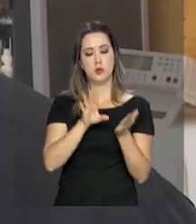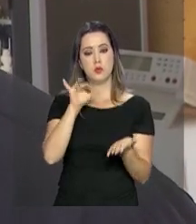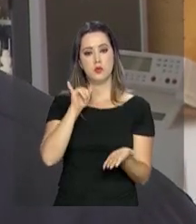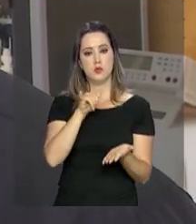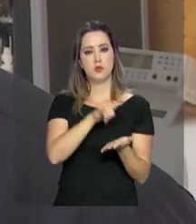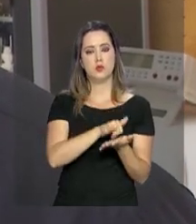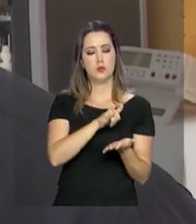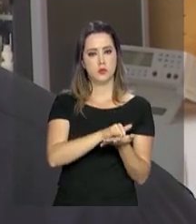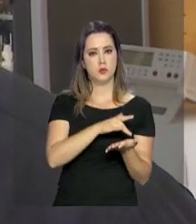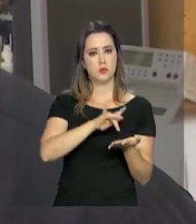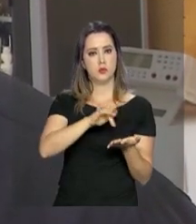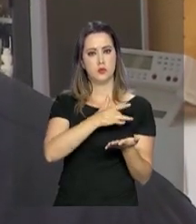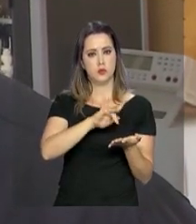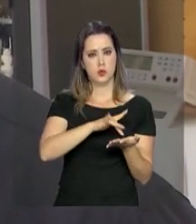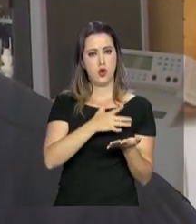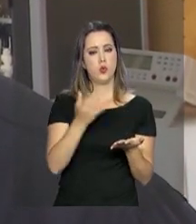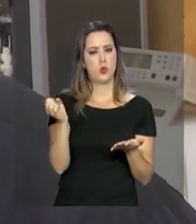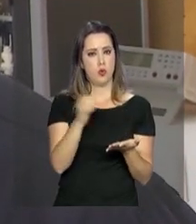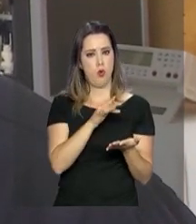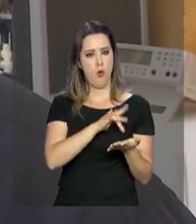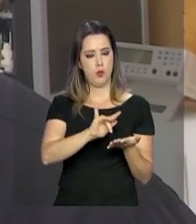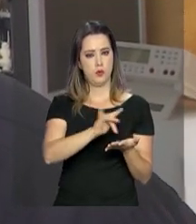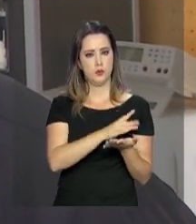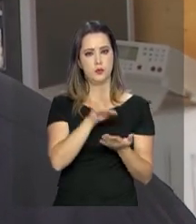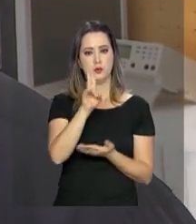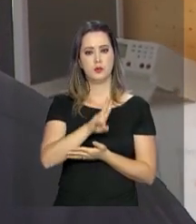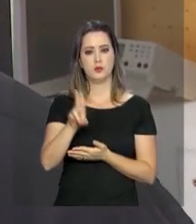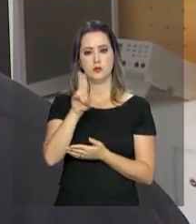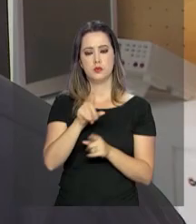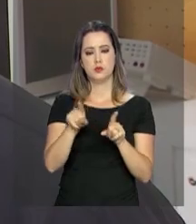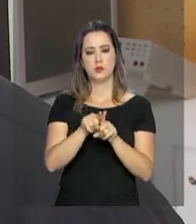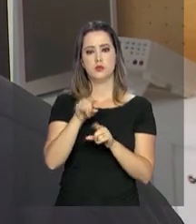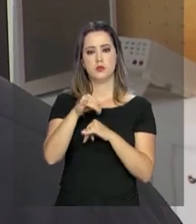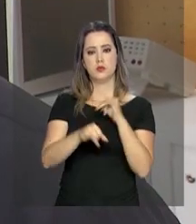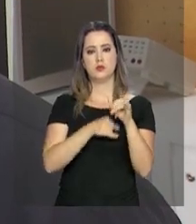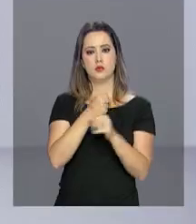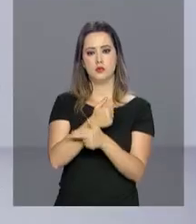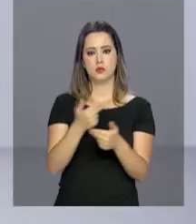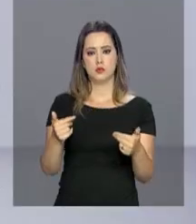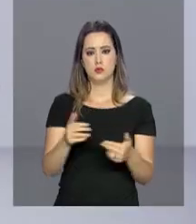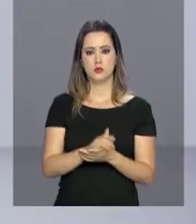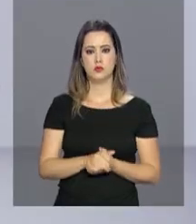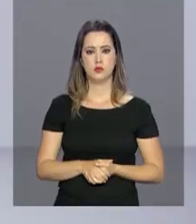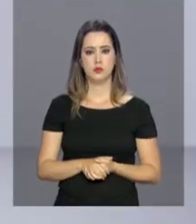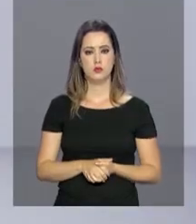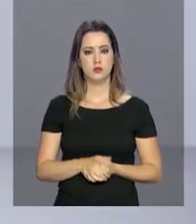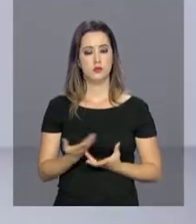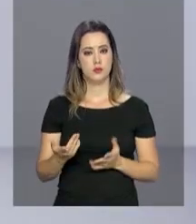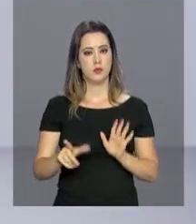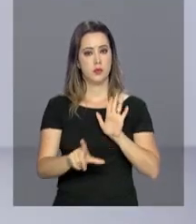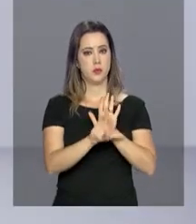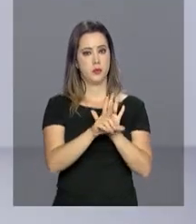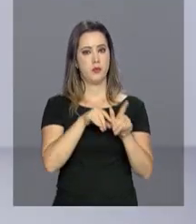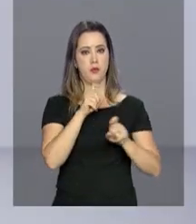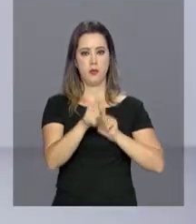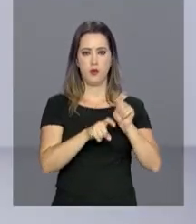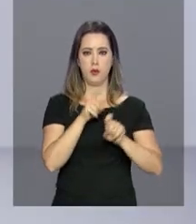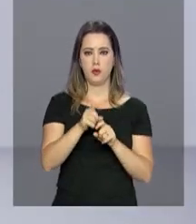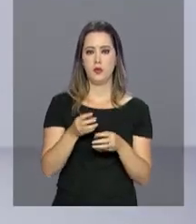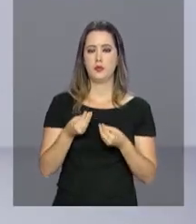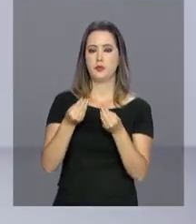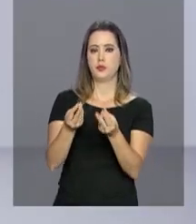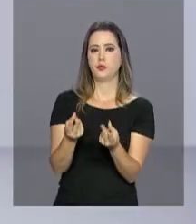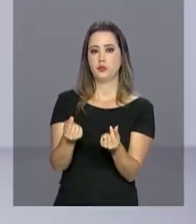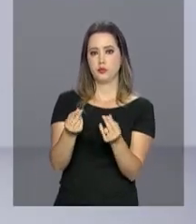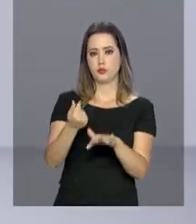é fazendo também o uso das práticas de raio xe que a internet das coisas a lei de informática concede